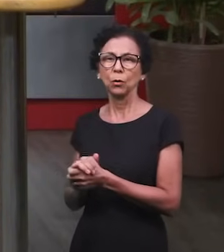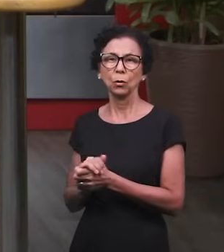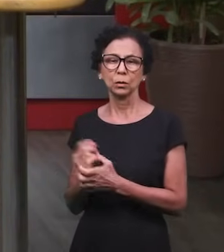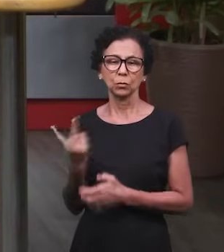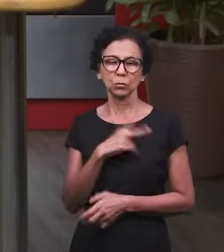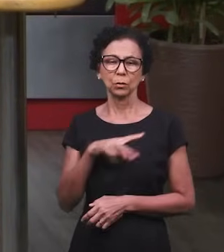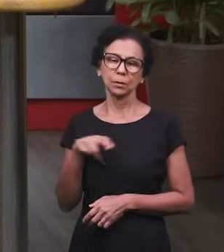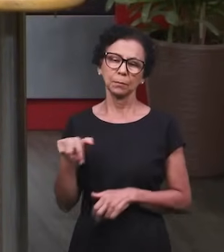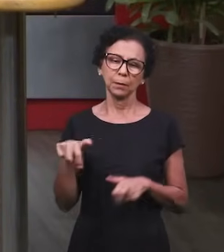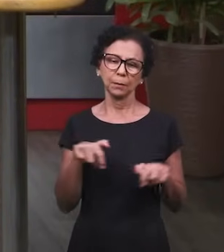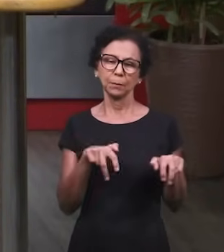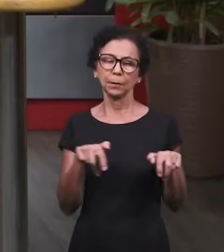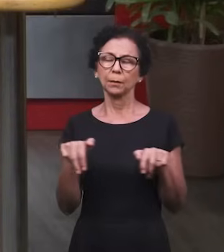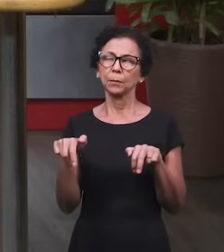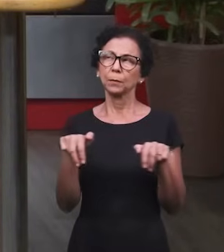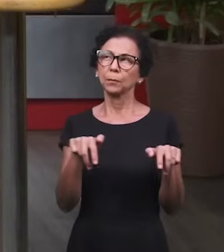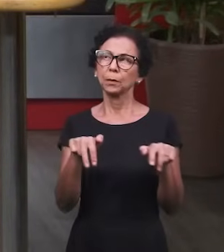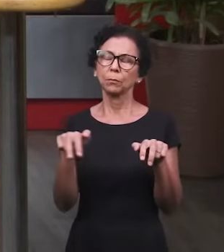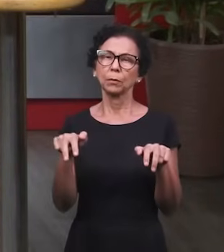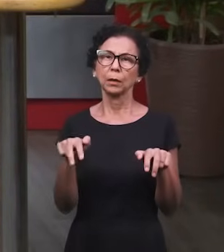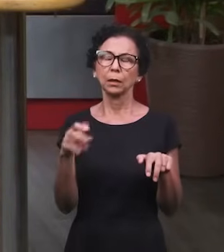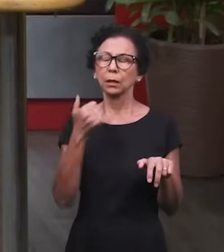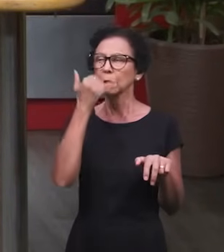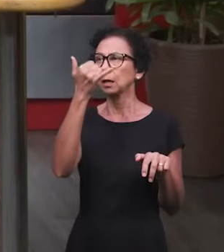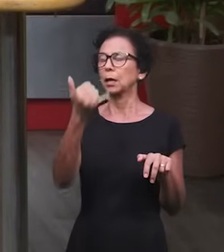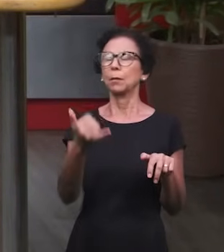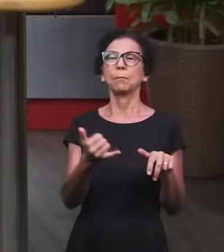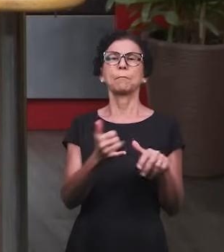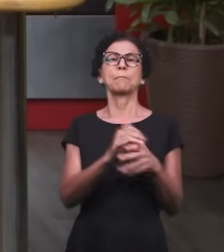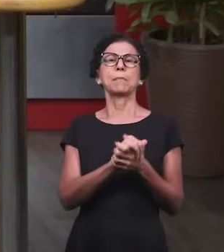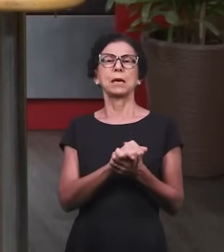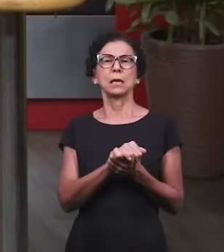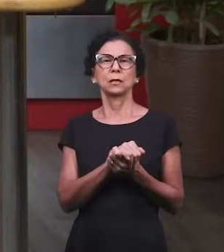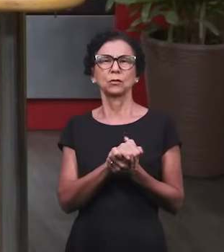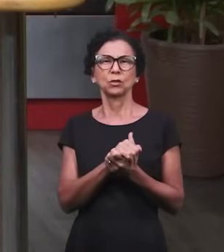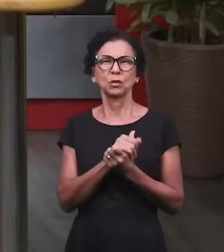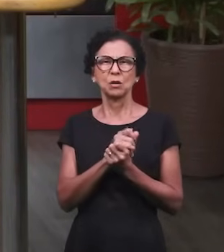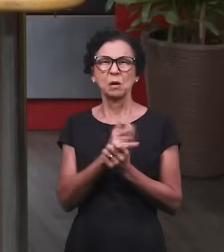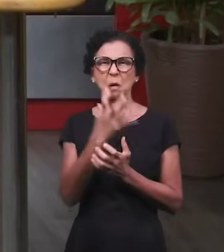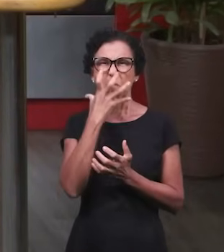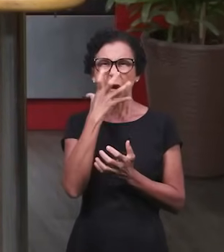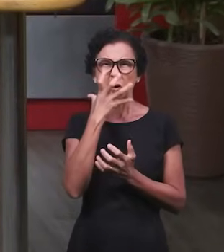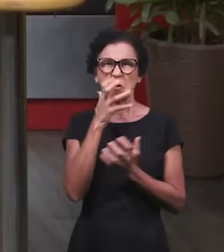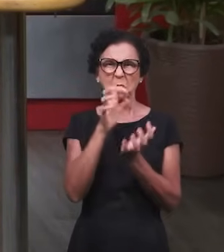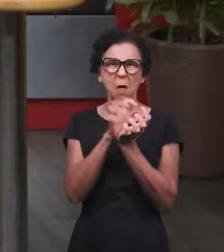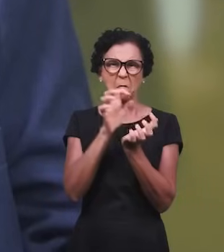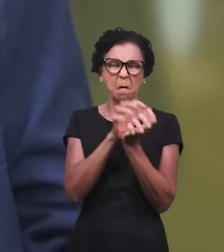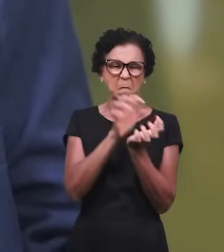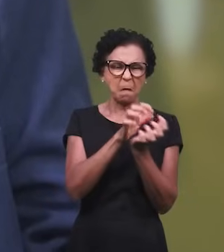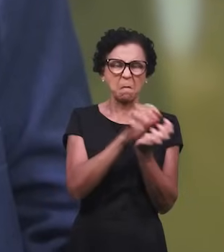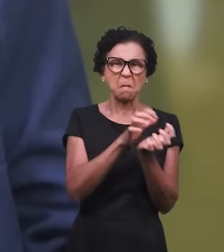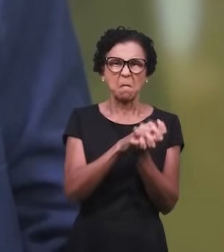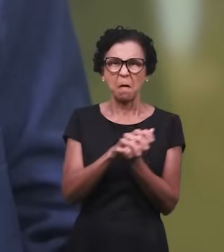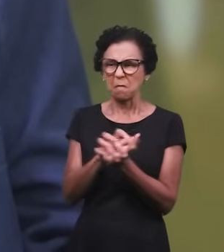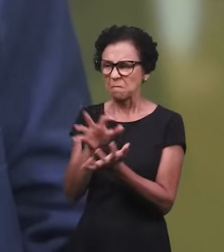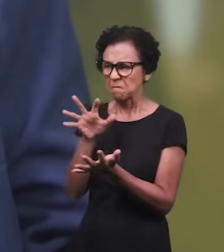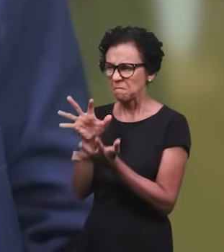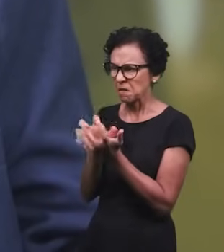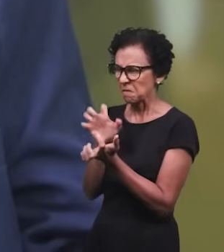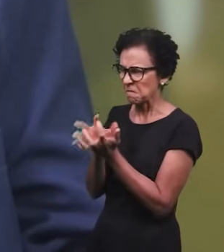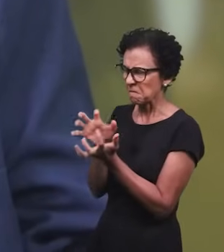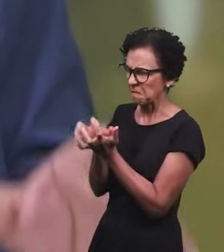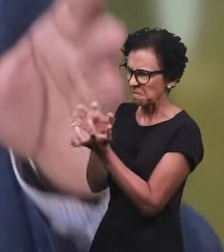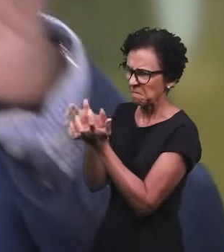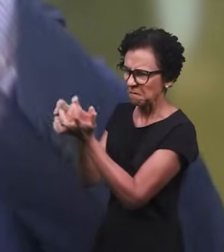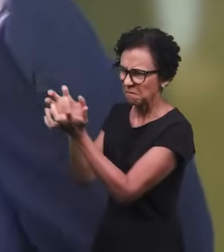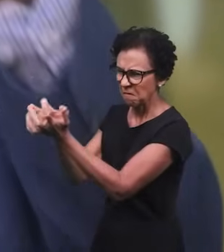a pouco um cachorro avançou aqueles pitb aques ch bra avançou em cima da esposa e e de